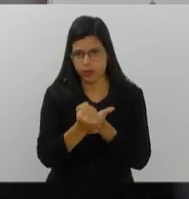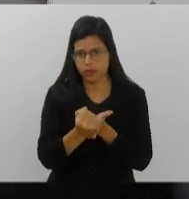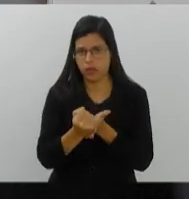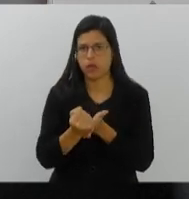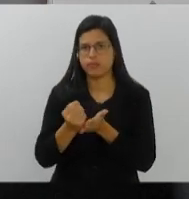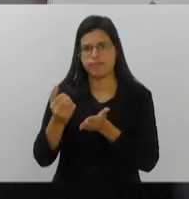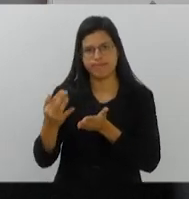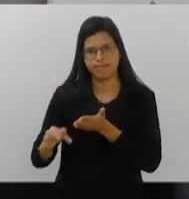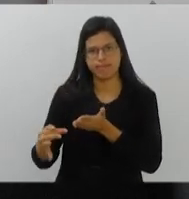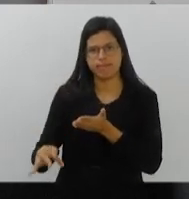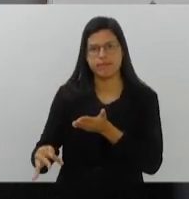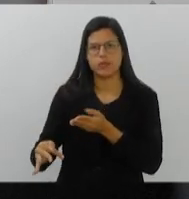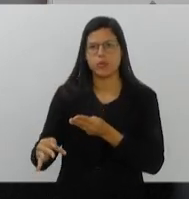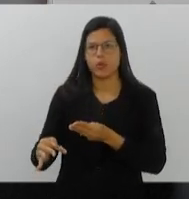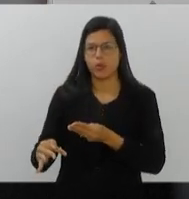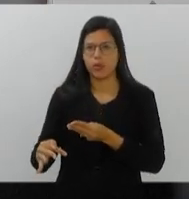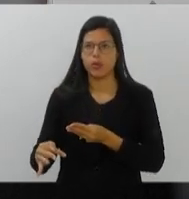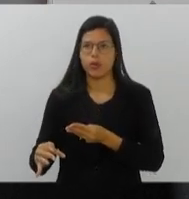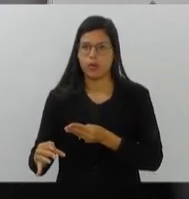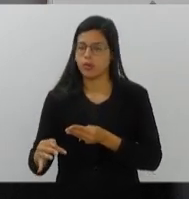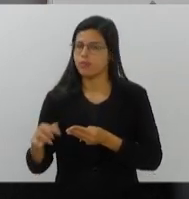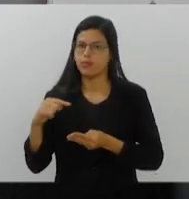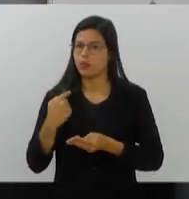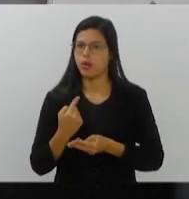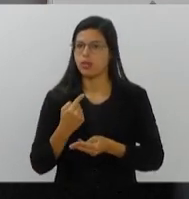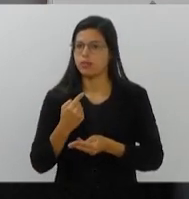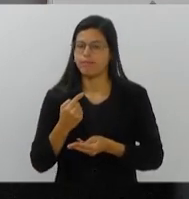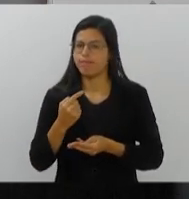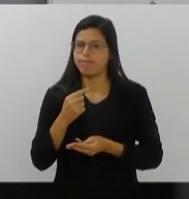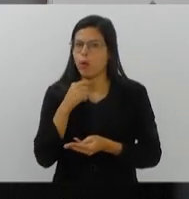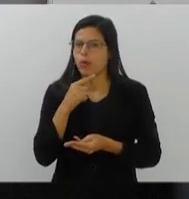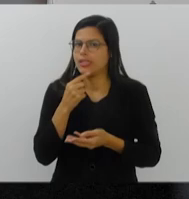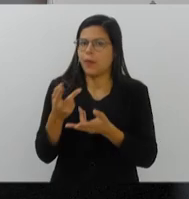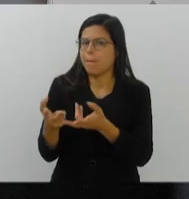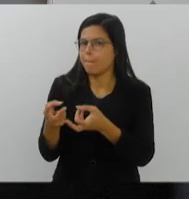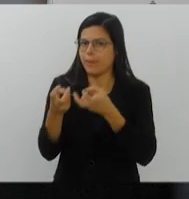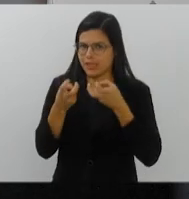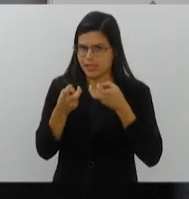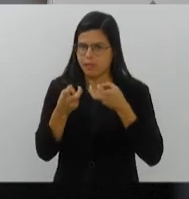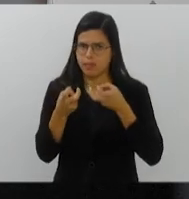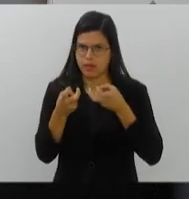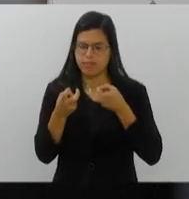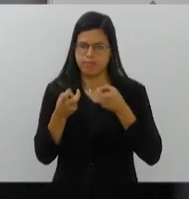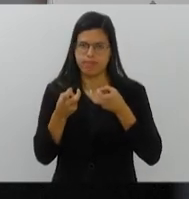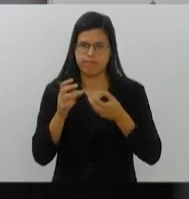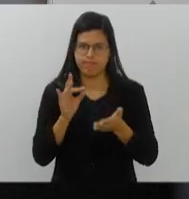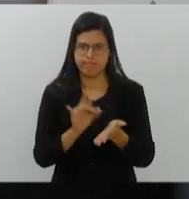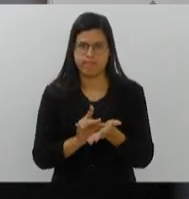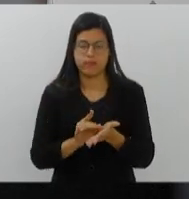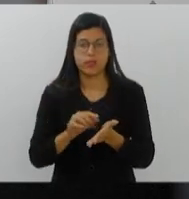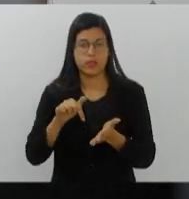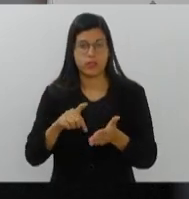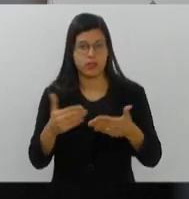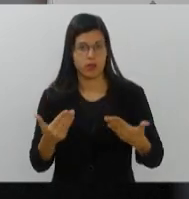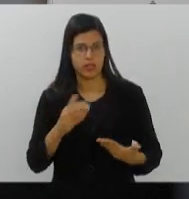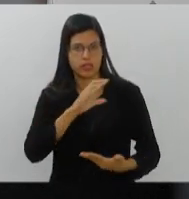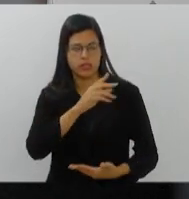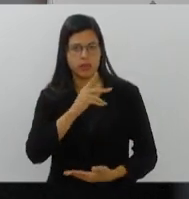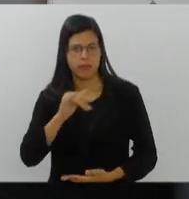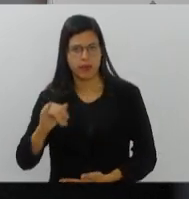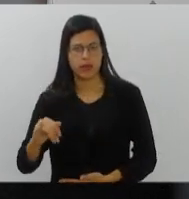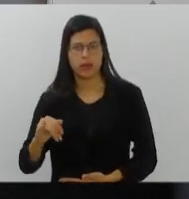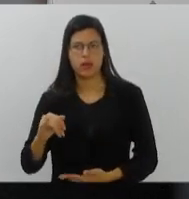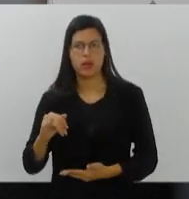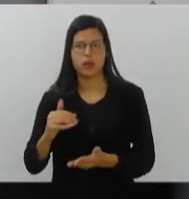está do outro lado da mesa não tem a percepção exata do que está acontecendo. Portanto, esta CPI tem o condão